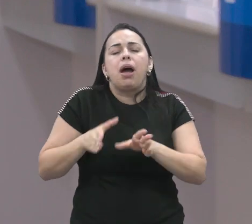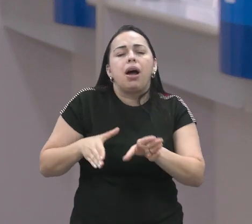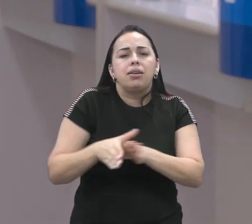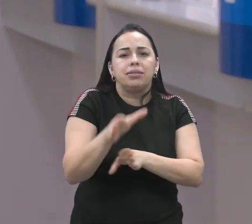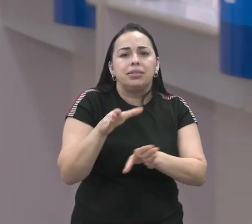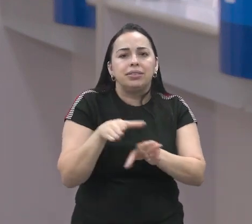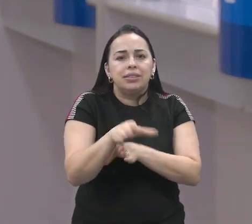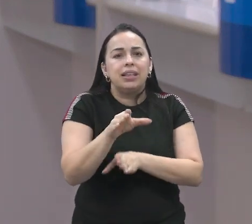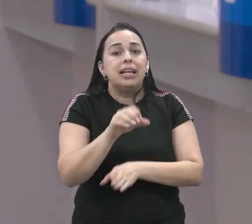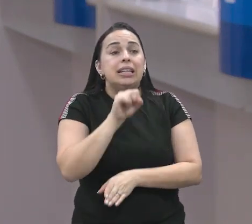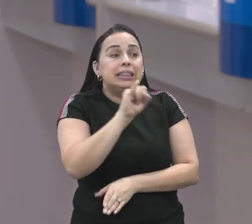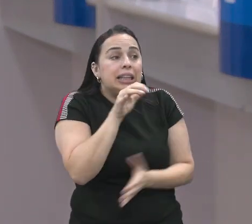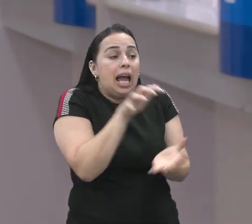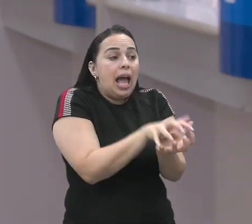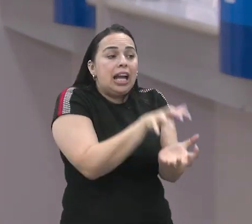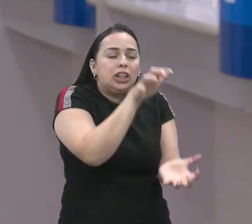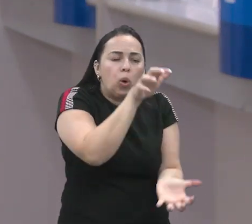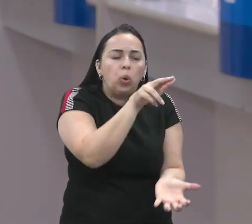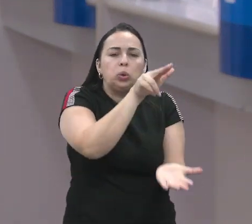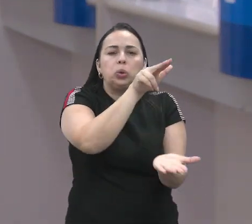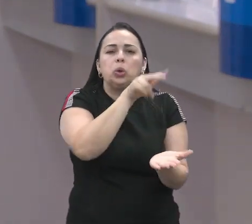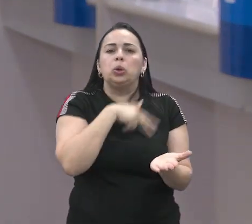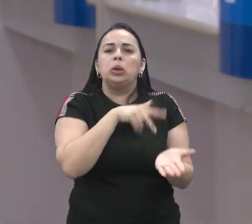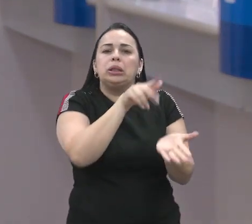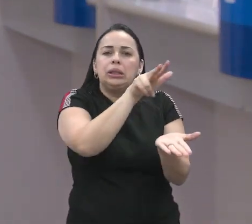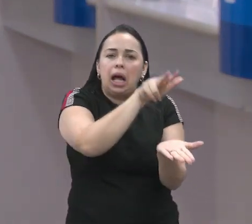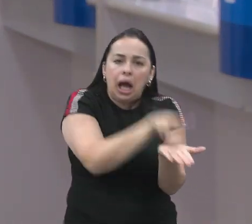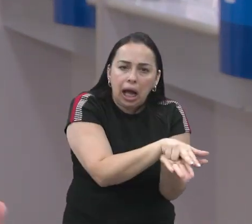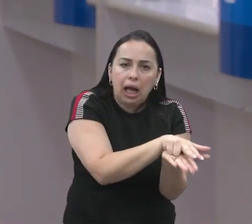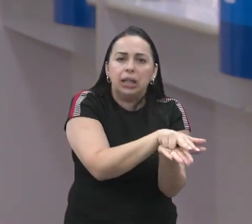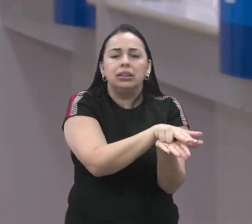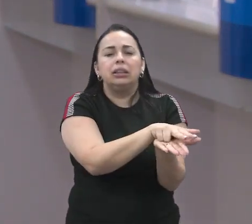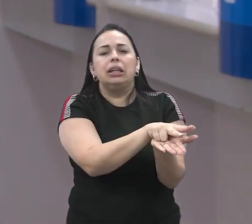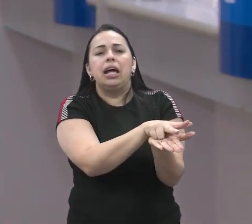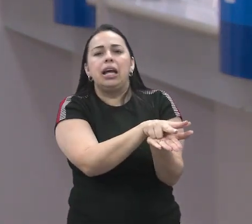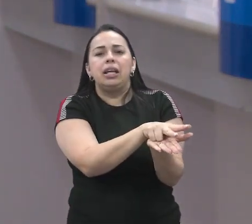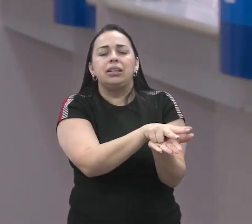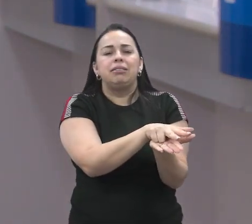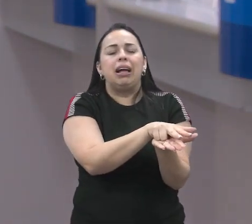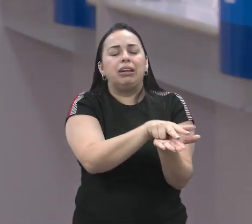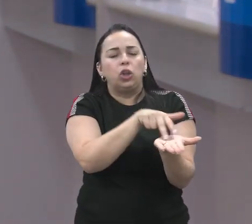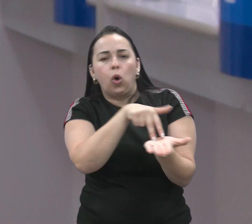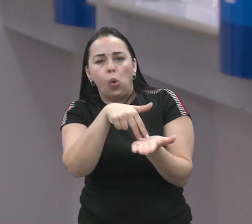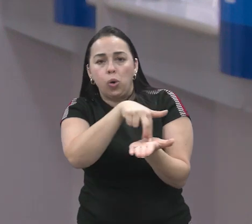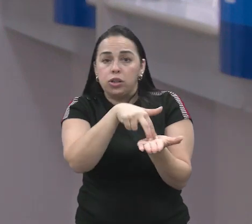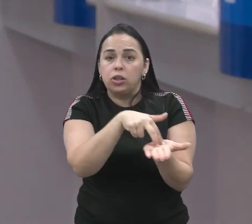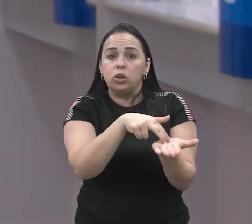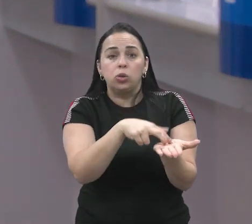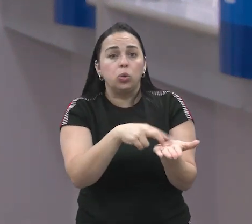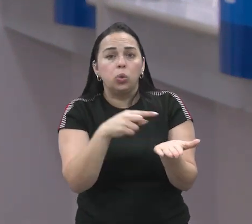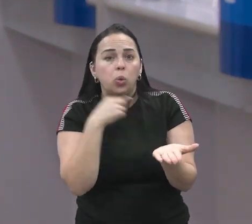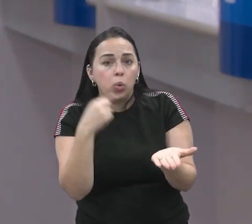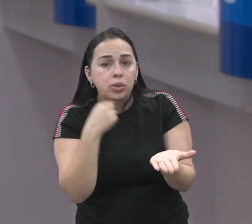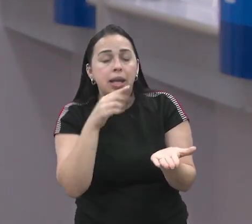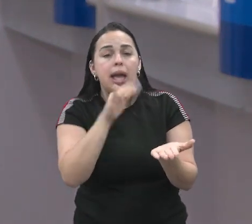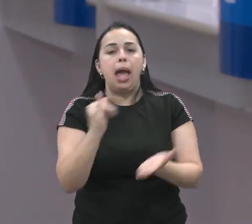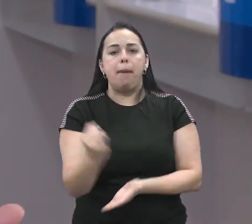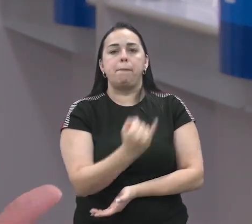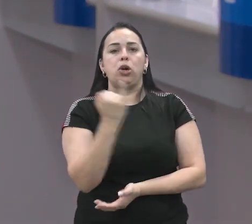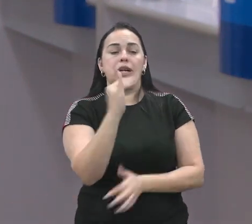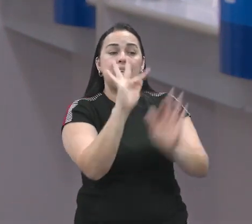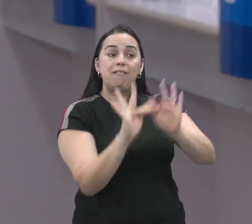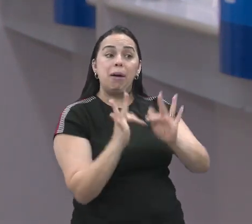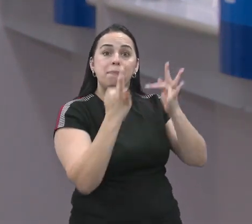também sempre recomenda, se é um idoso que ele está acamado, ele está restrito ao leito, ou ele tem dificuldade de locomoção, é importante